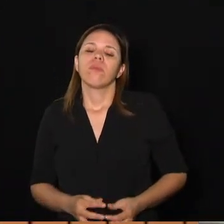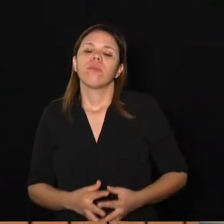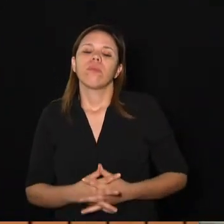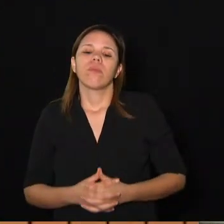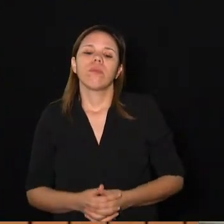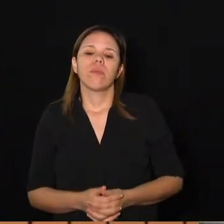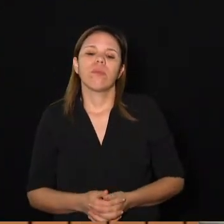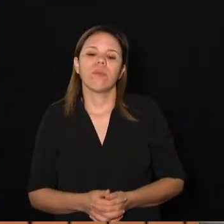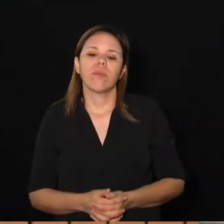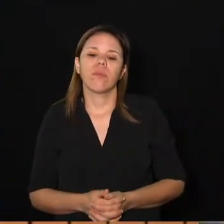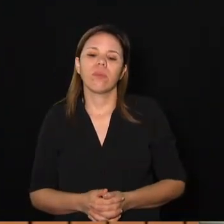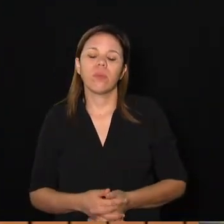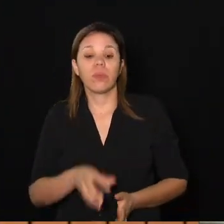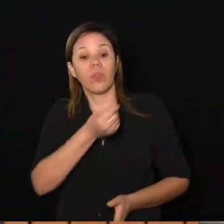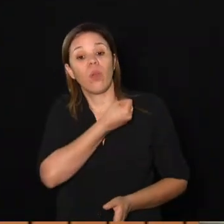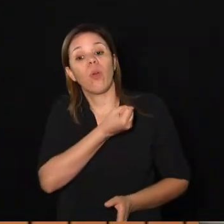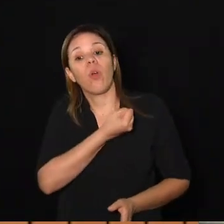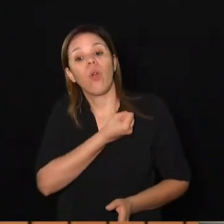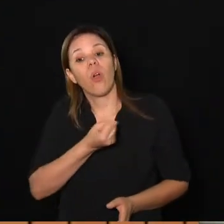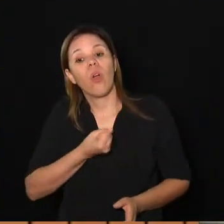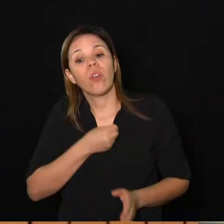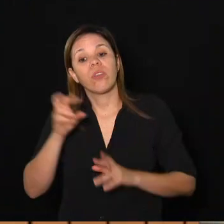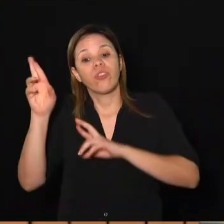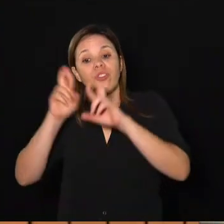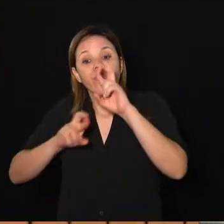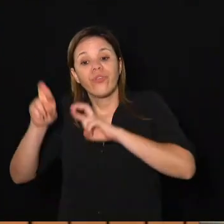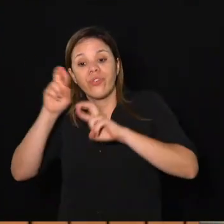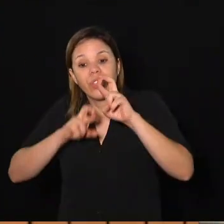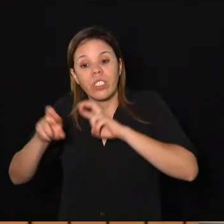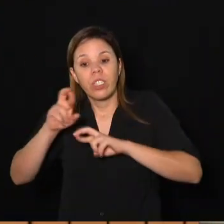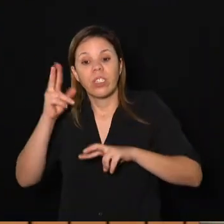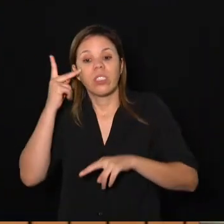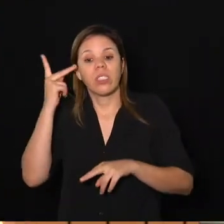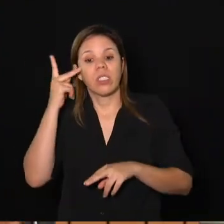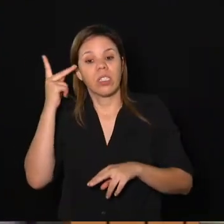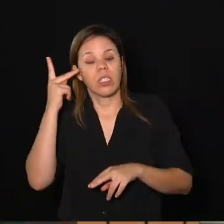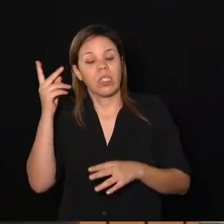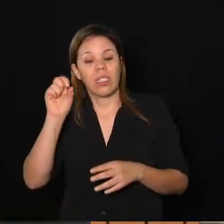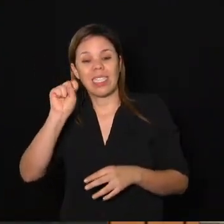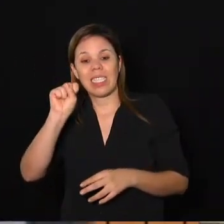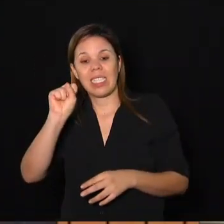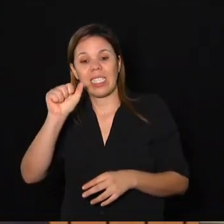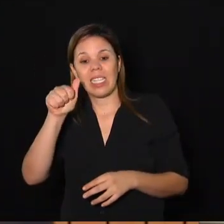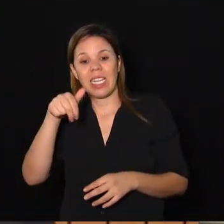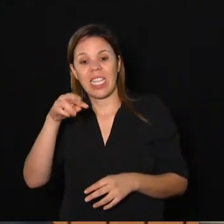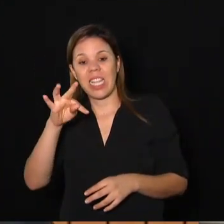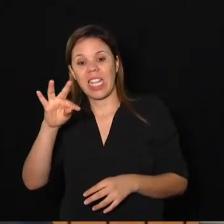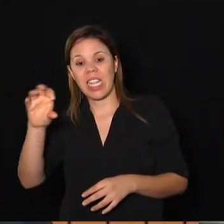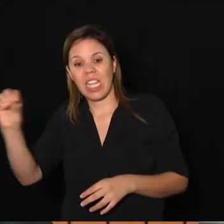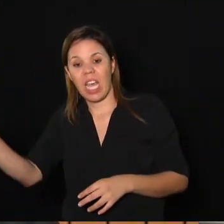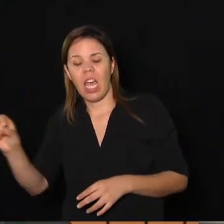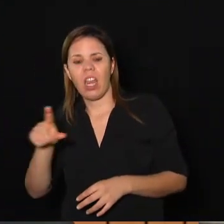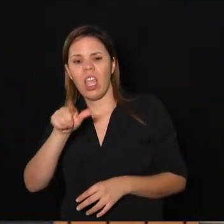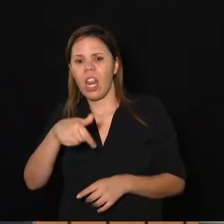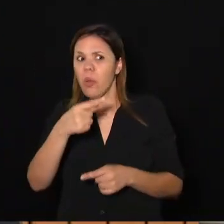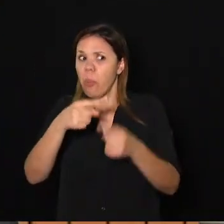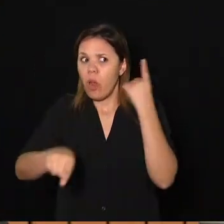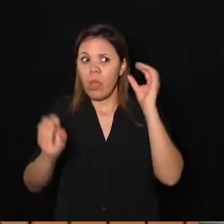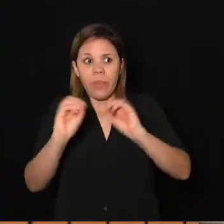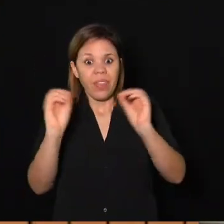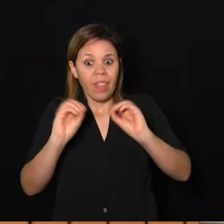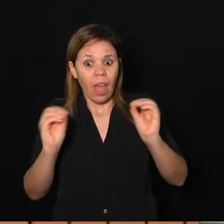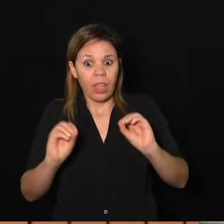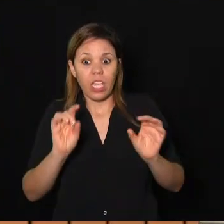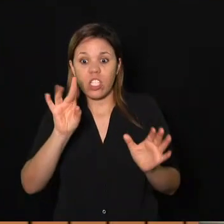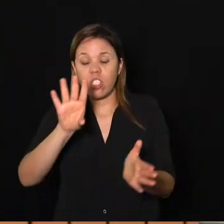o código sanitário de São Paulo ele não proíbe nada muito pelo contrário ele isenta se você for ele isenta